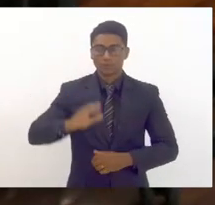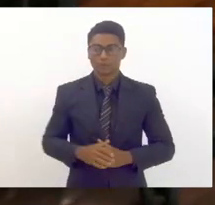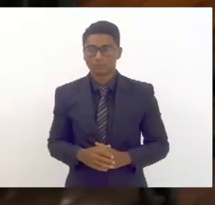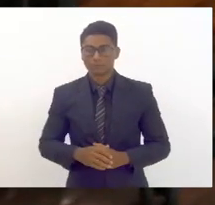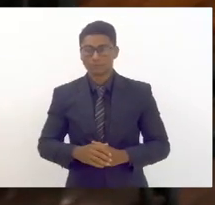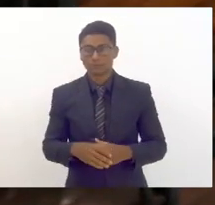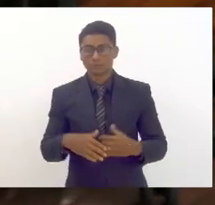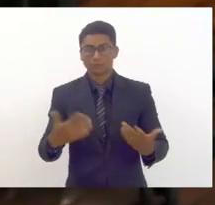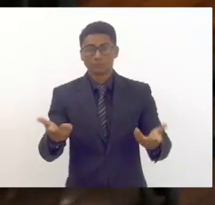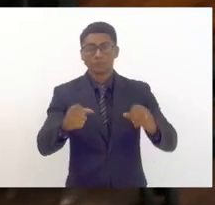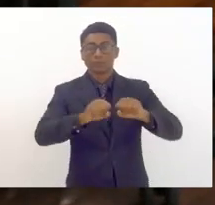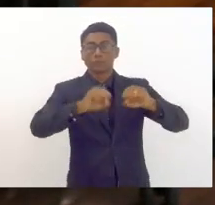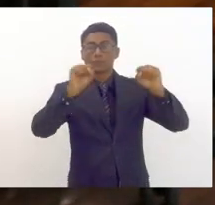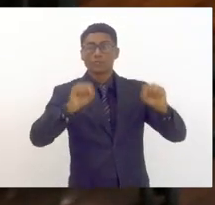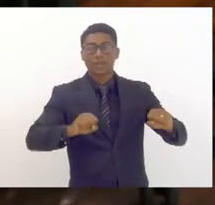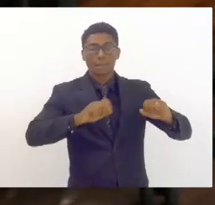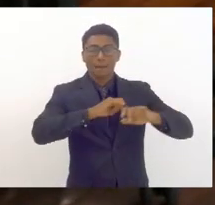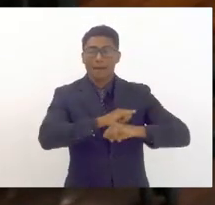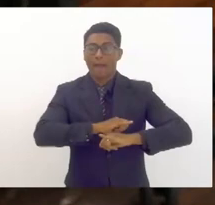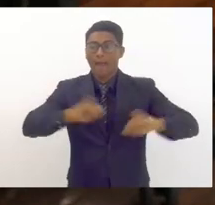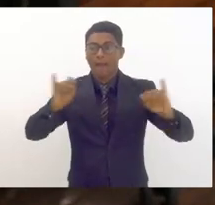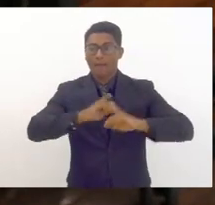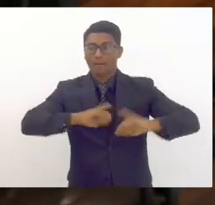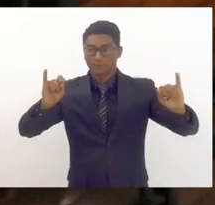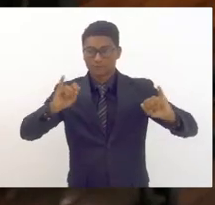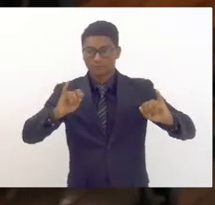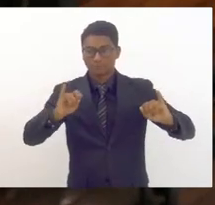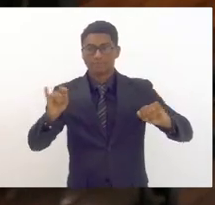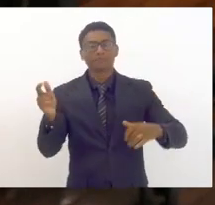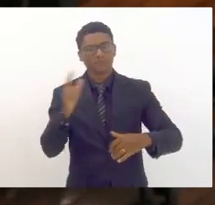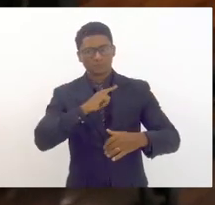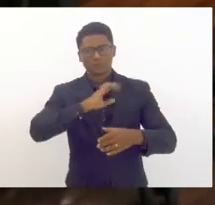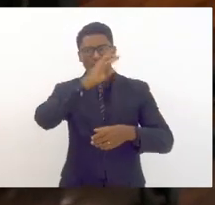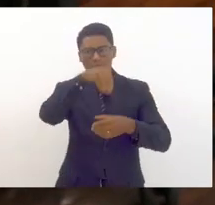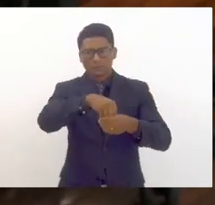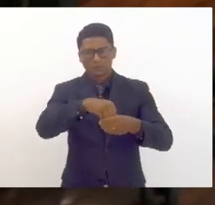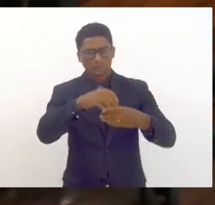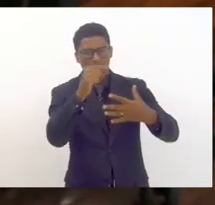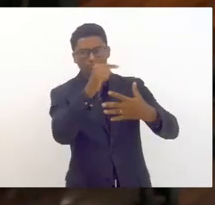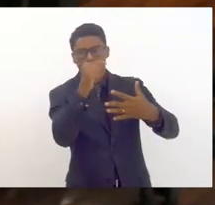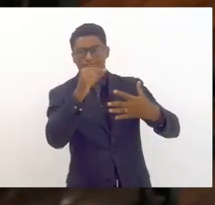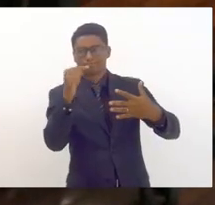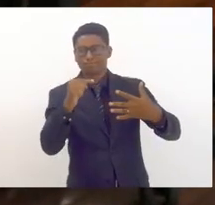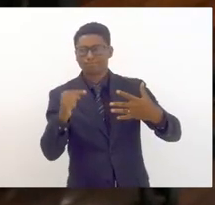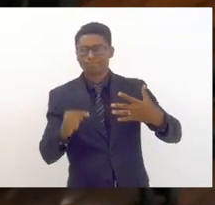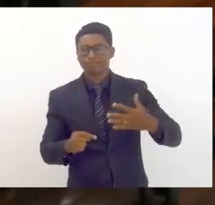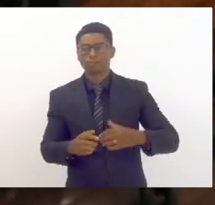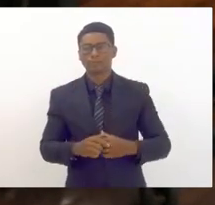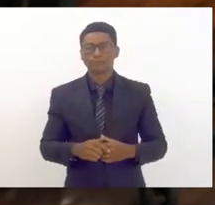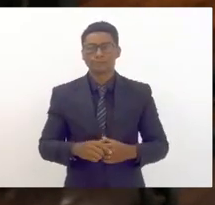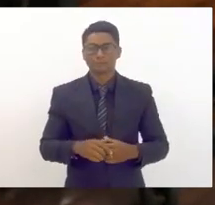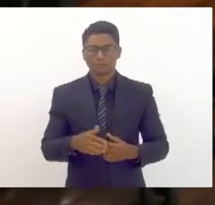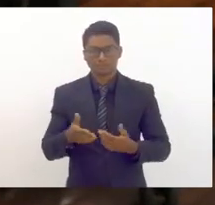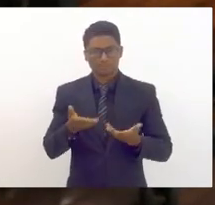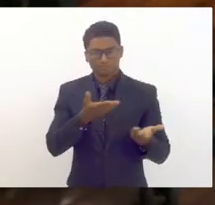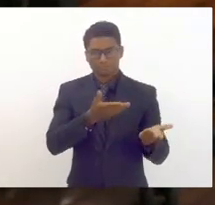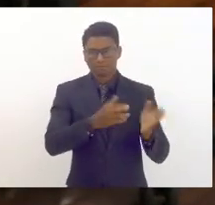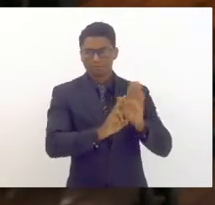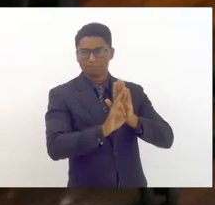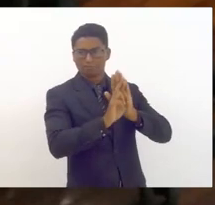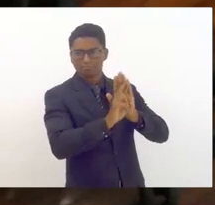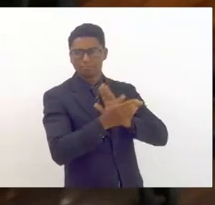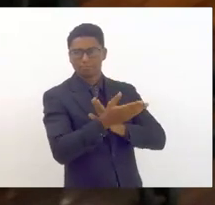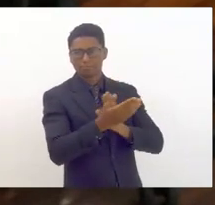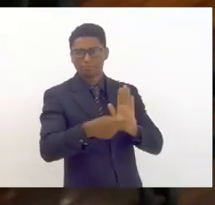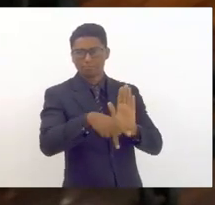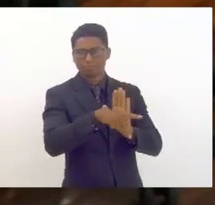o sistema de alerta e alarme nacional, ele tem diversas ferramentas, como o representante aí